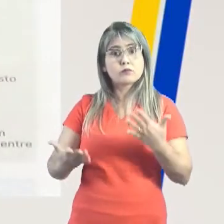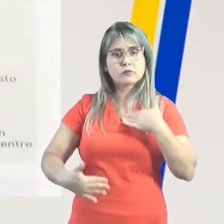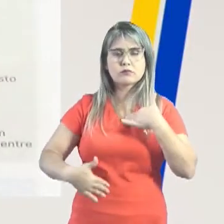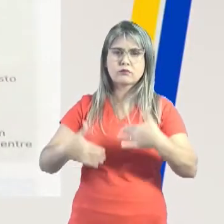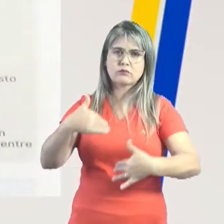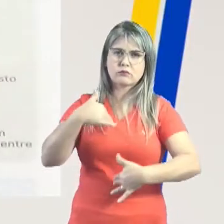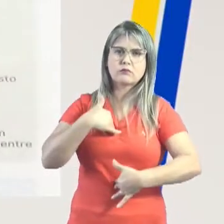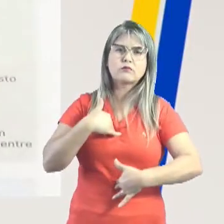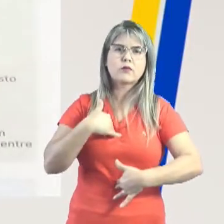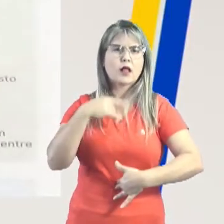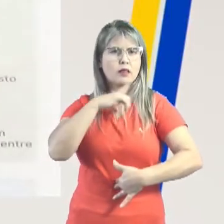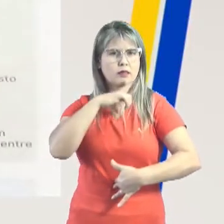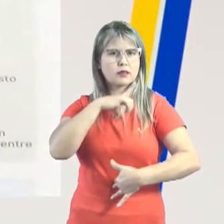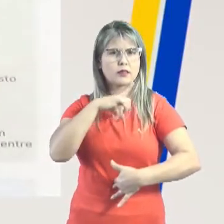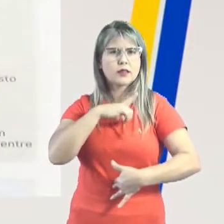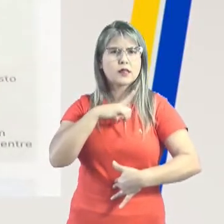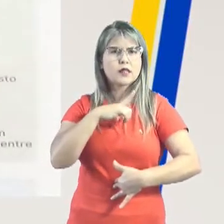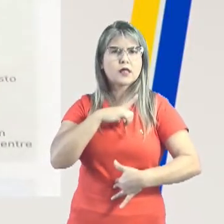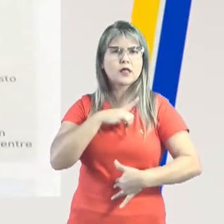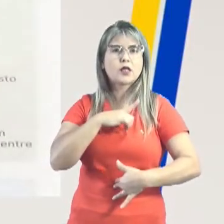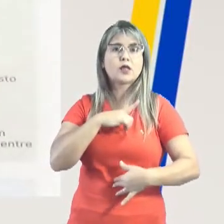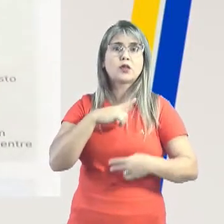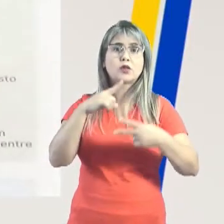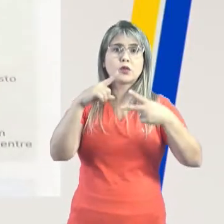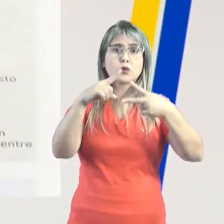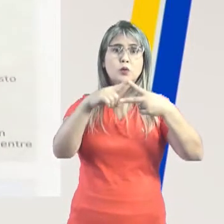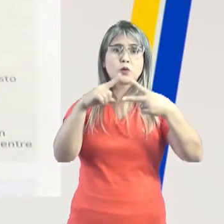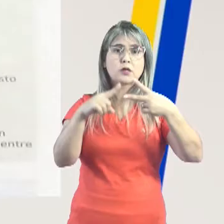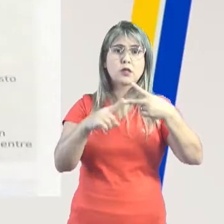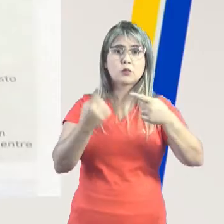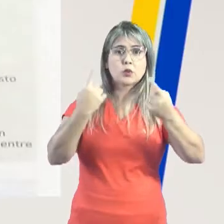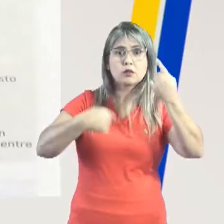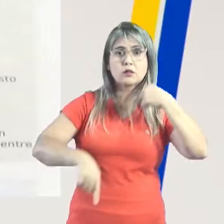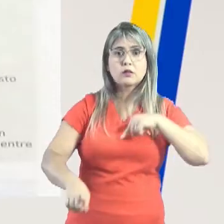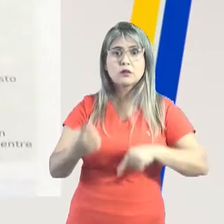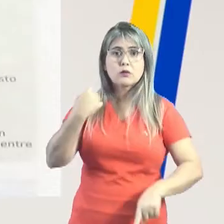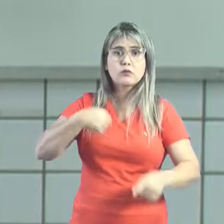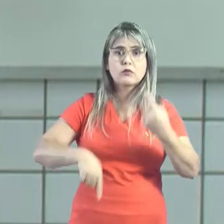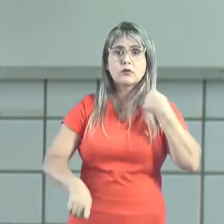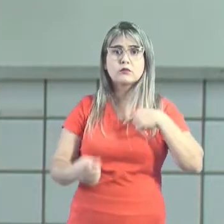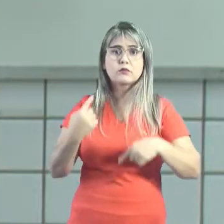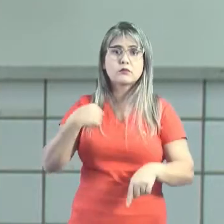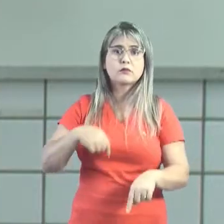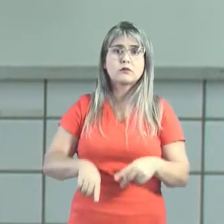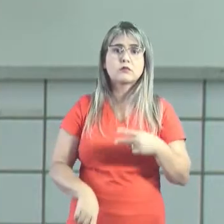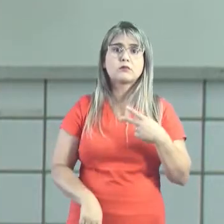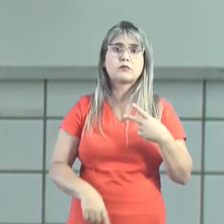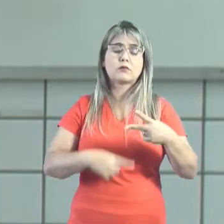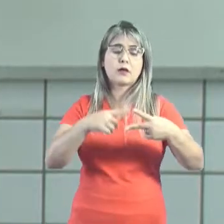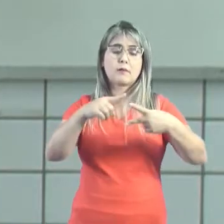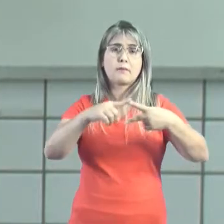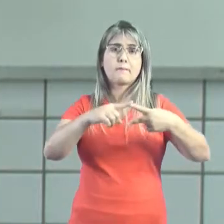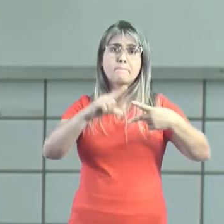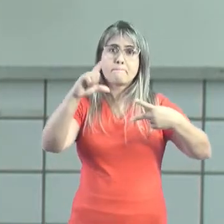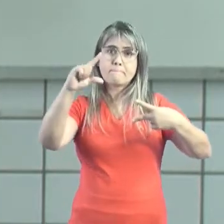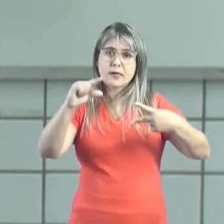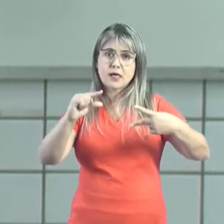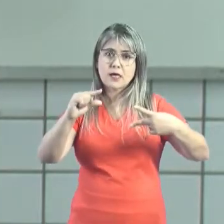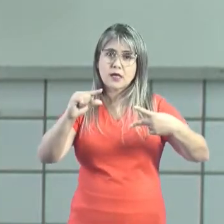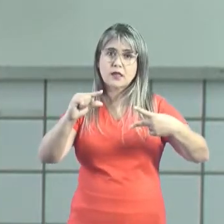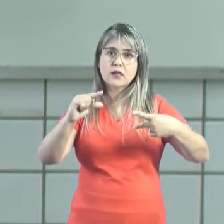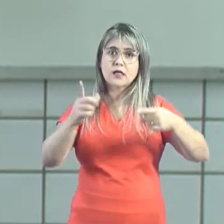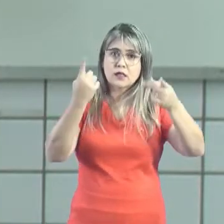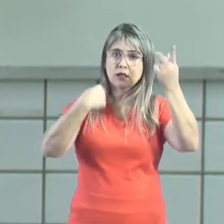ele possui dois tipos de circulação: a pequena circulação e a